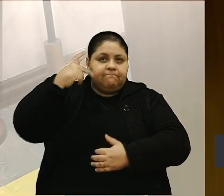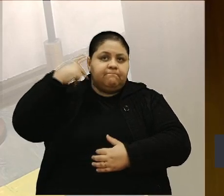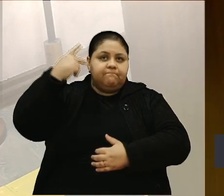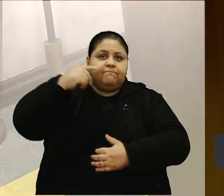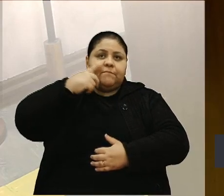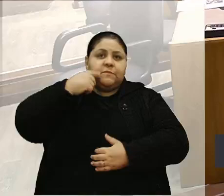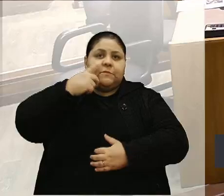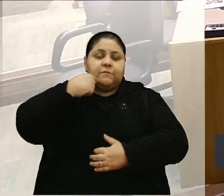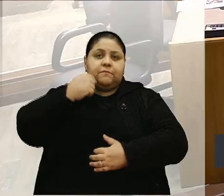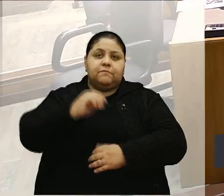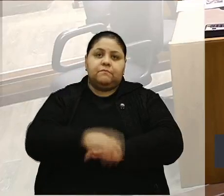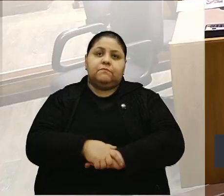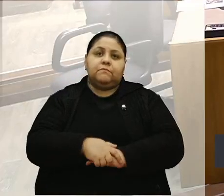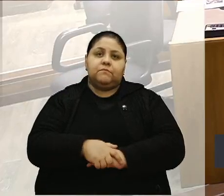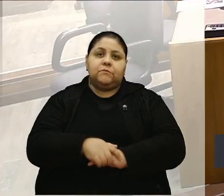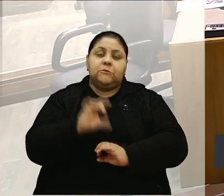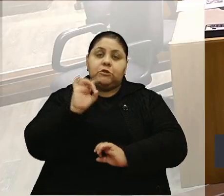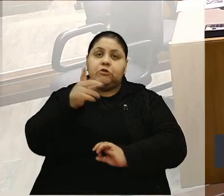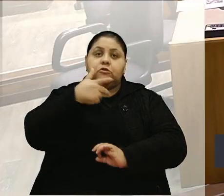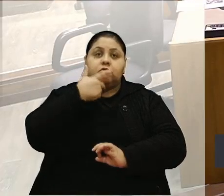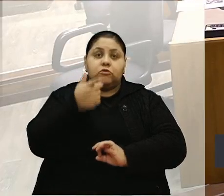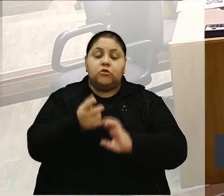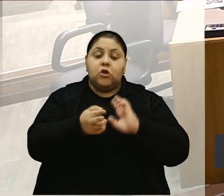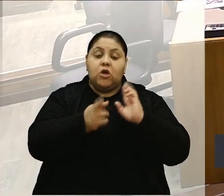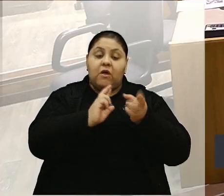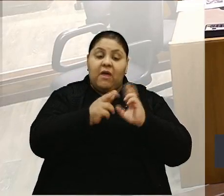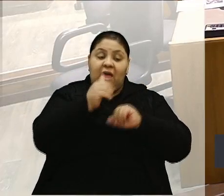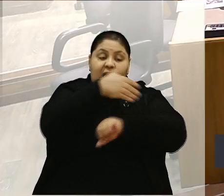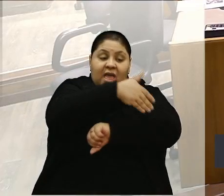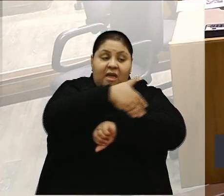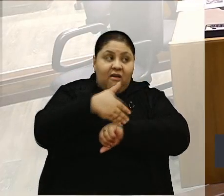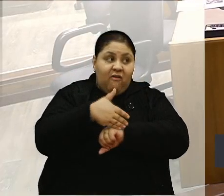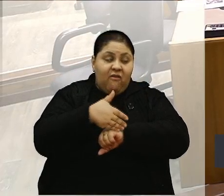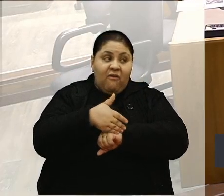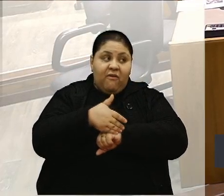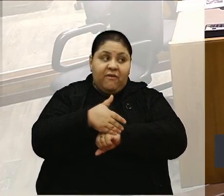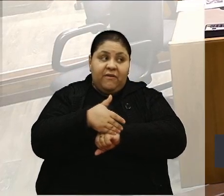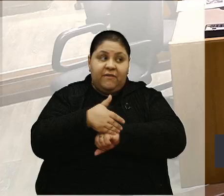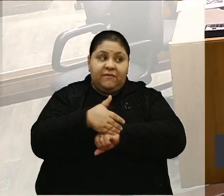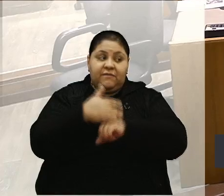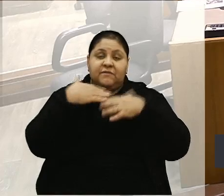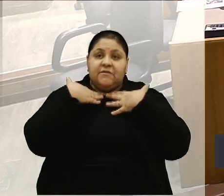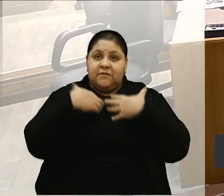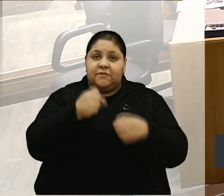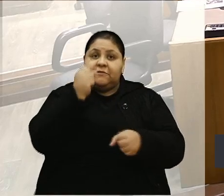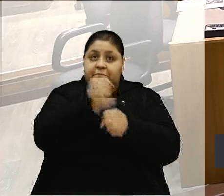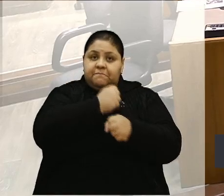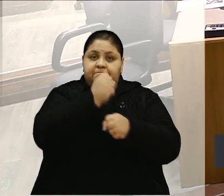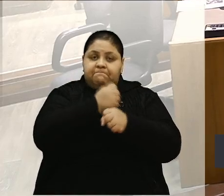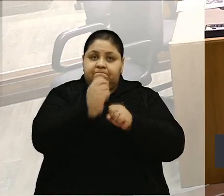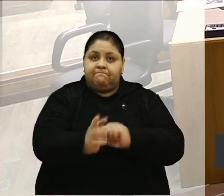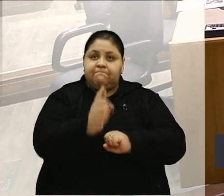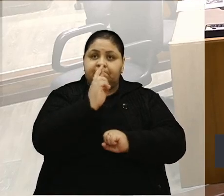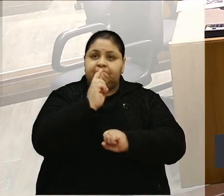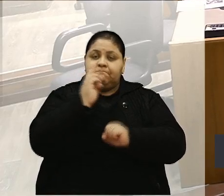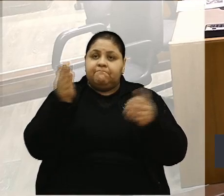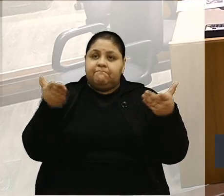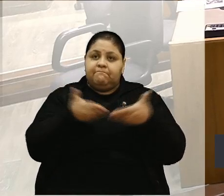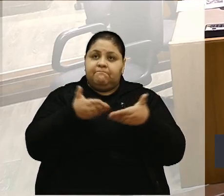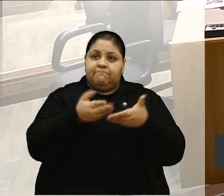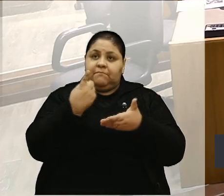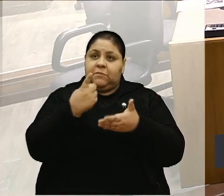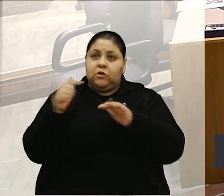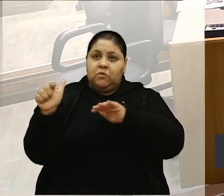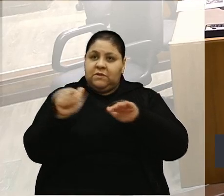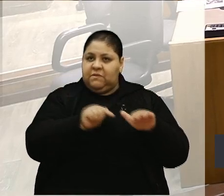aqui tem um... Não, eu só ia dizer que em relação a essa rua, a Secretaria de Obras me respondeu agora há uns... 1 semana,